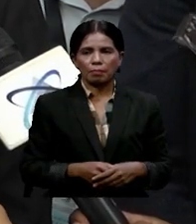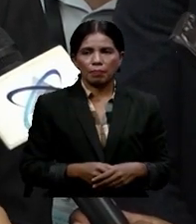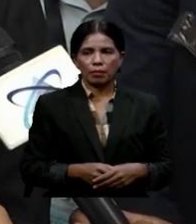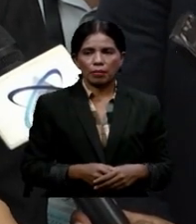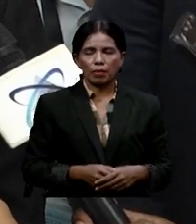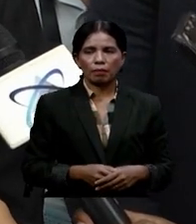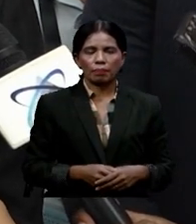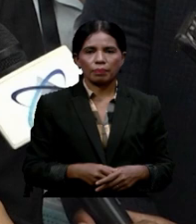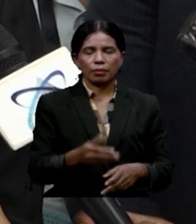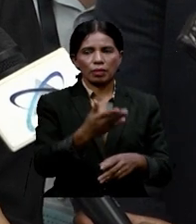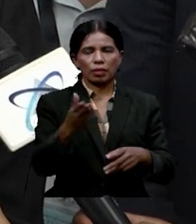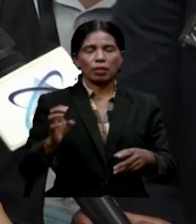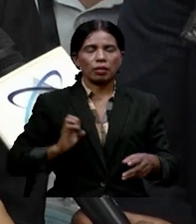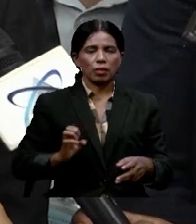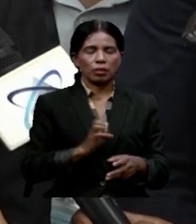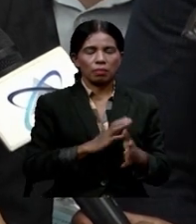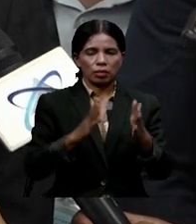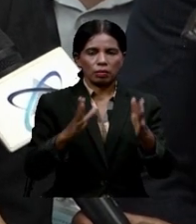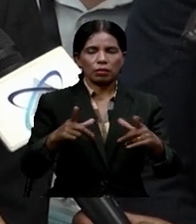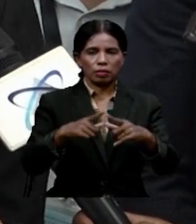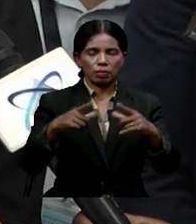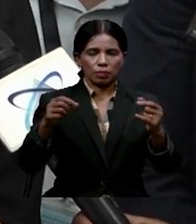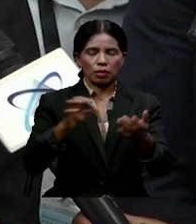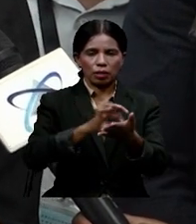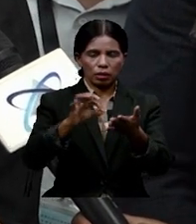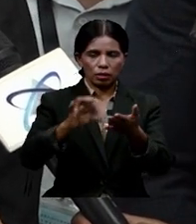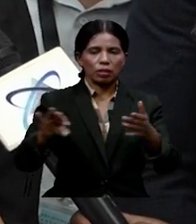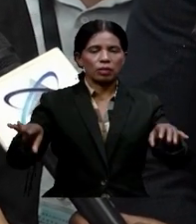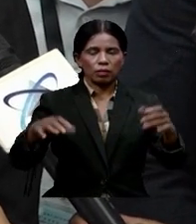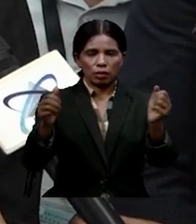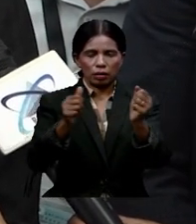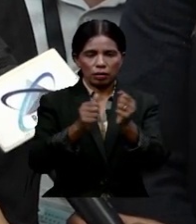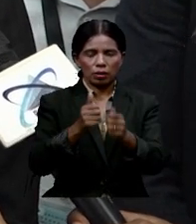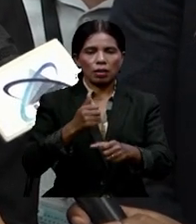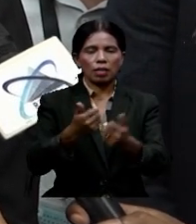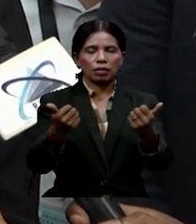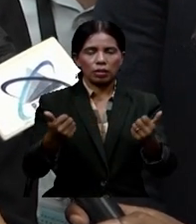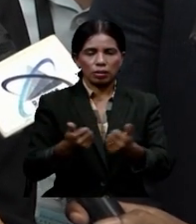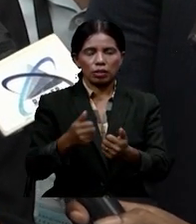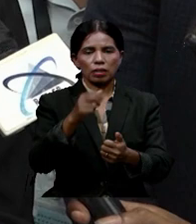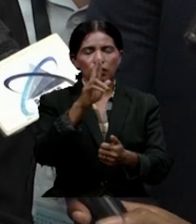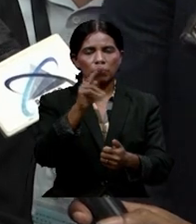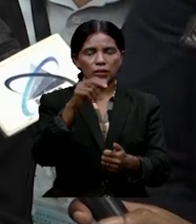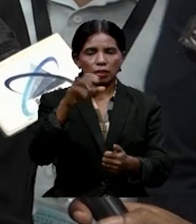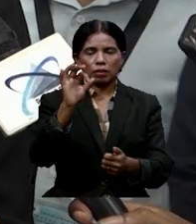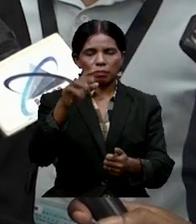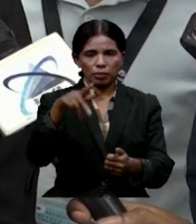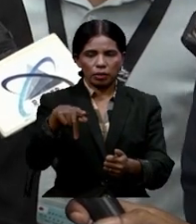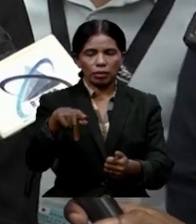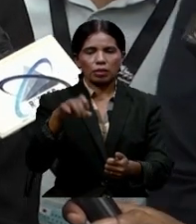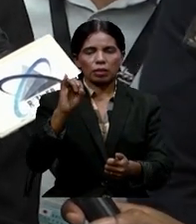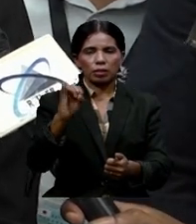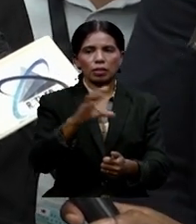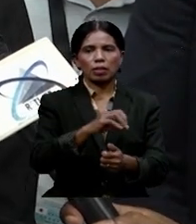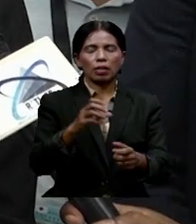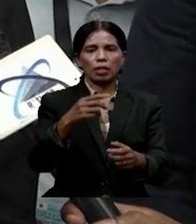foi no Dauk, embaixada do Japão assina contrato com a Agência das Nações Unidas, UNFPA, no NGO